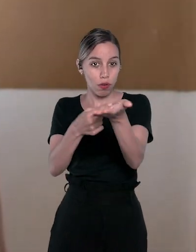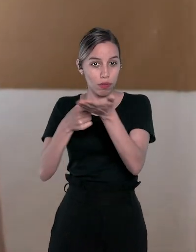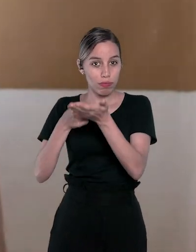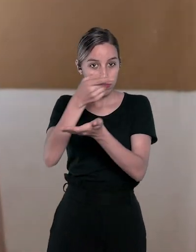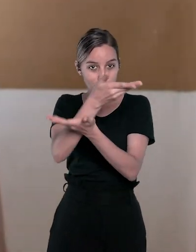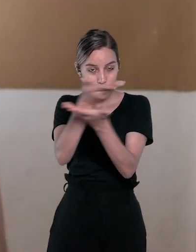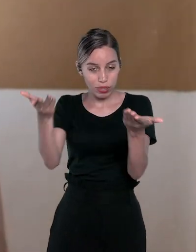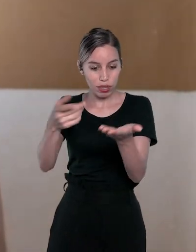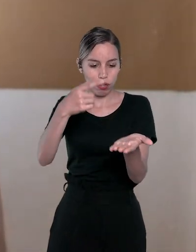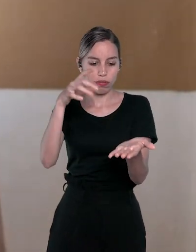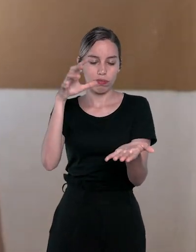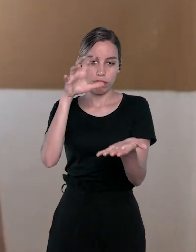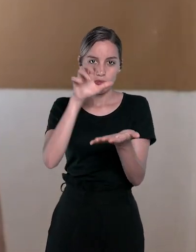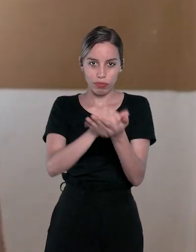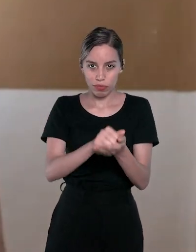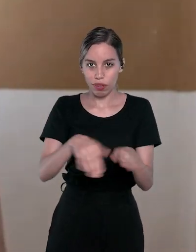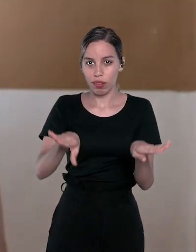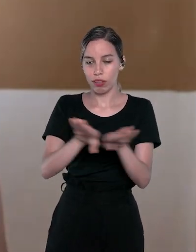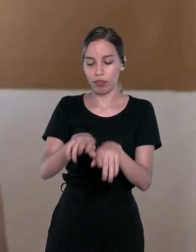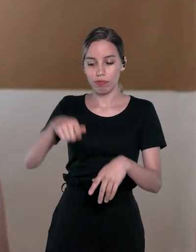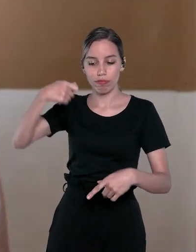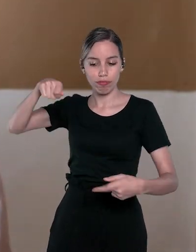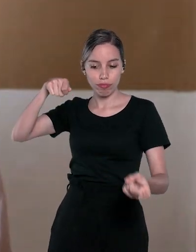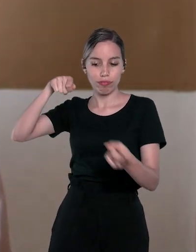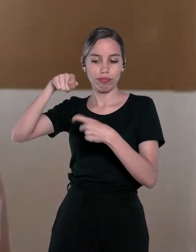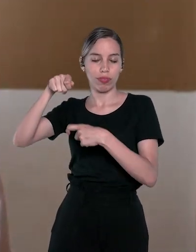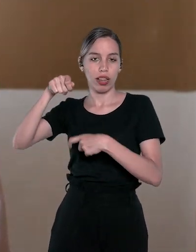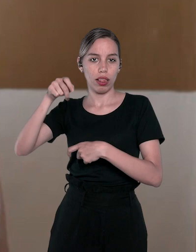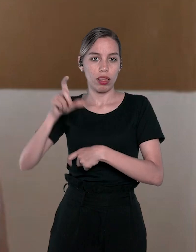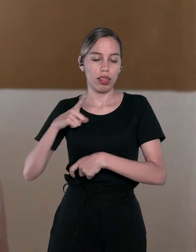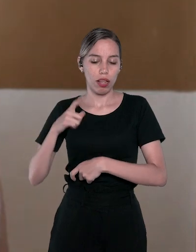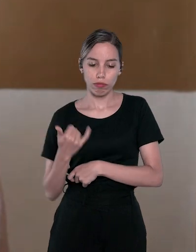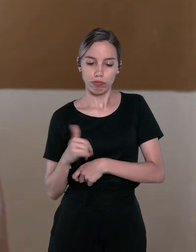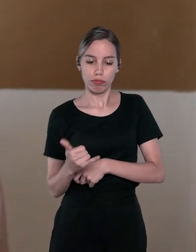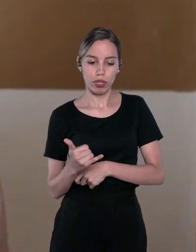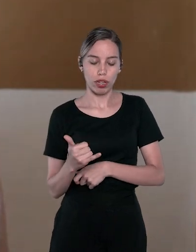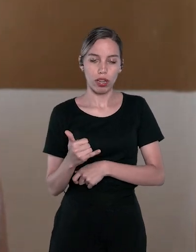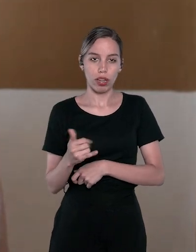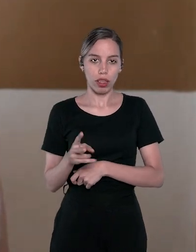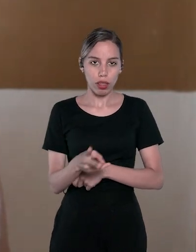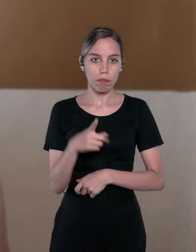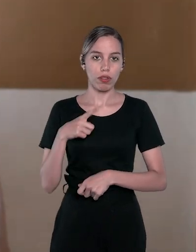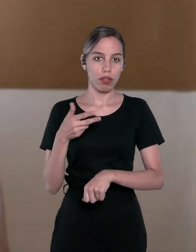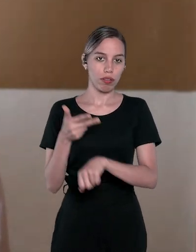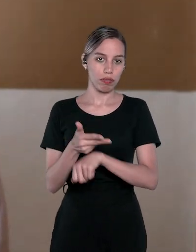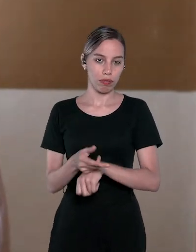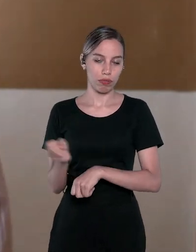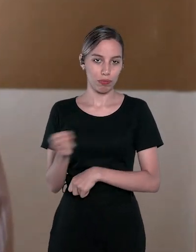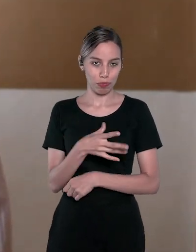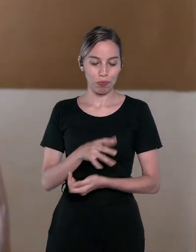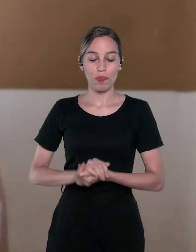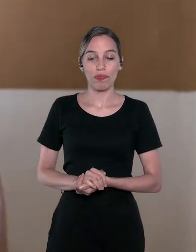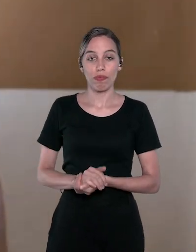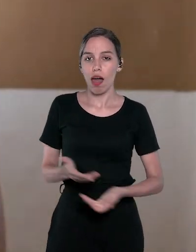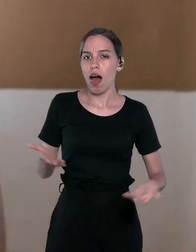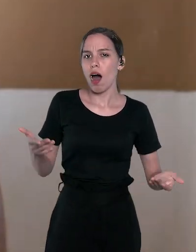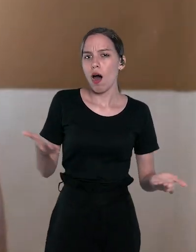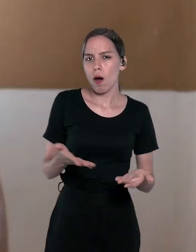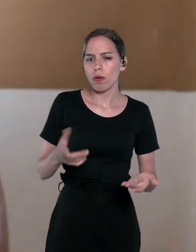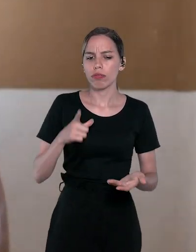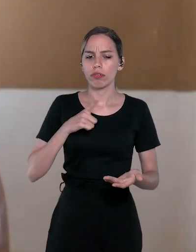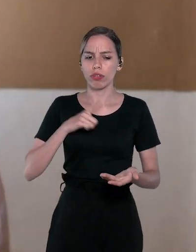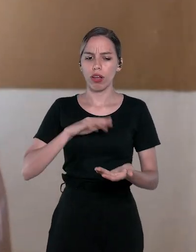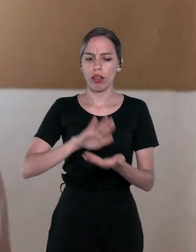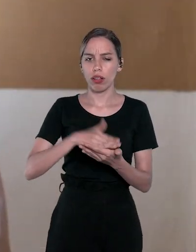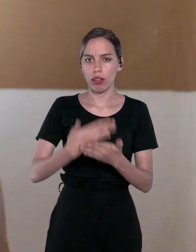sininho sempre para ser notificado sempre que um novo programa como este entrar no ar. Aqui conosco nos acompanha um